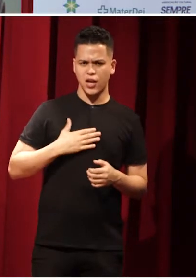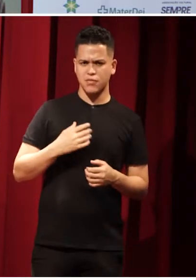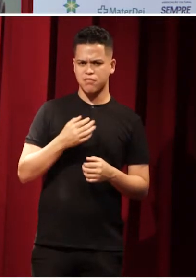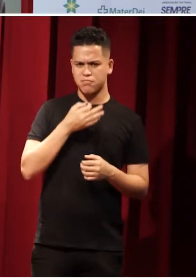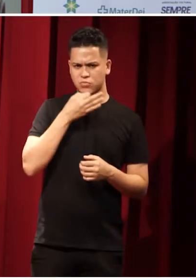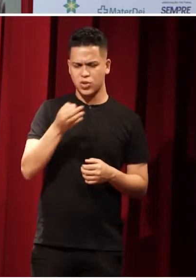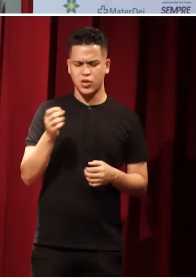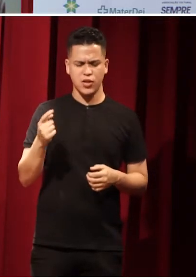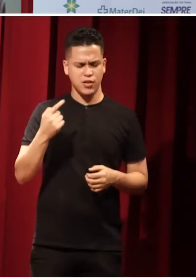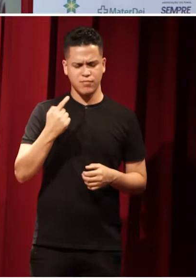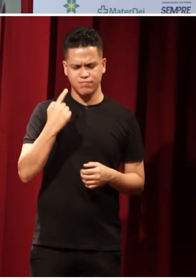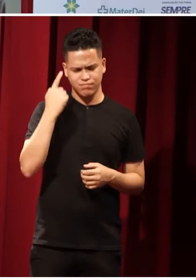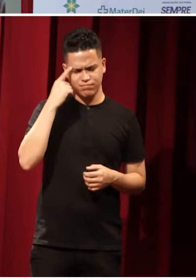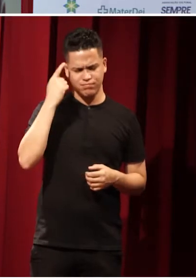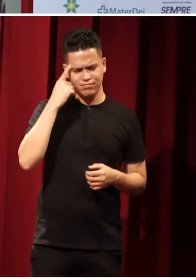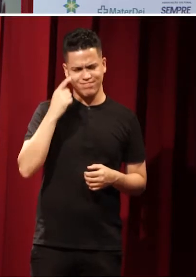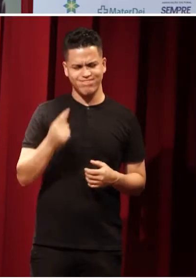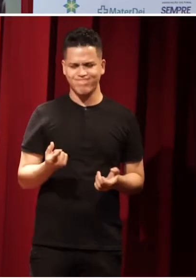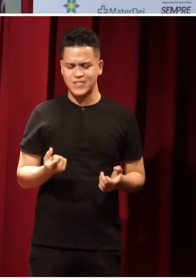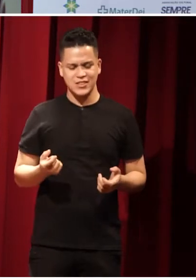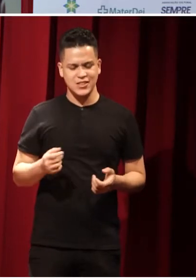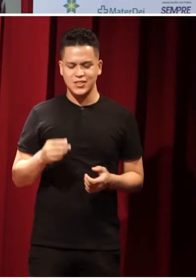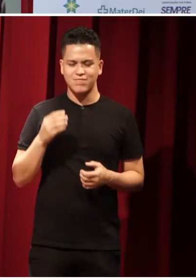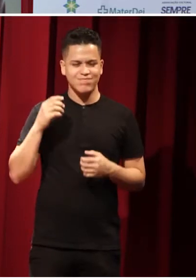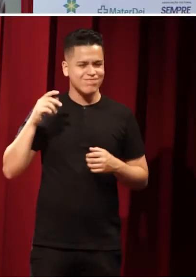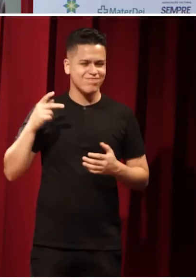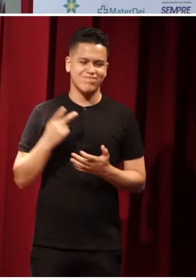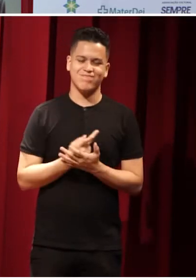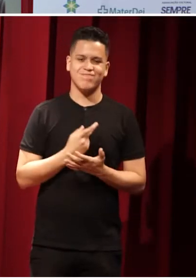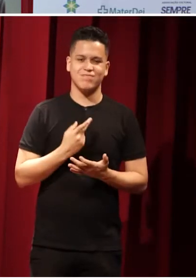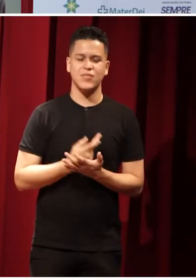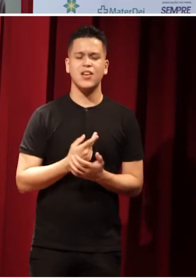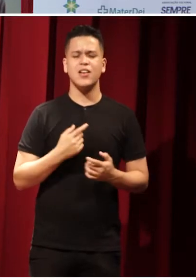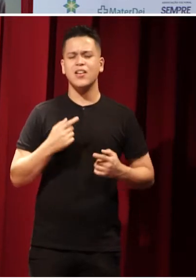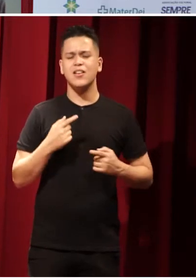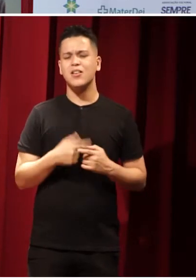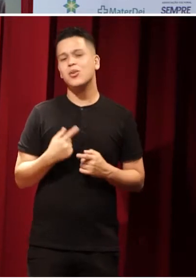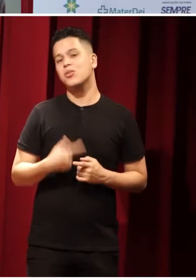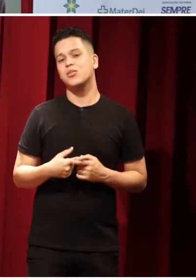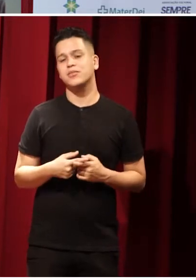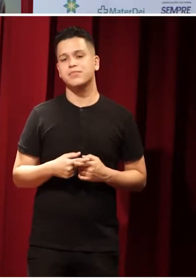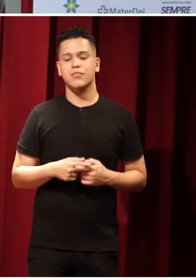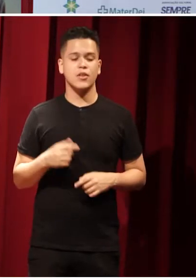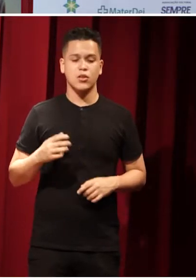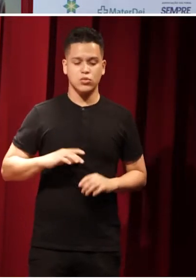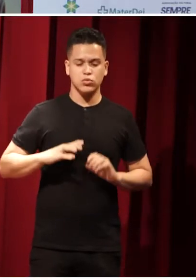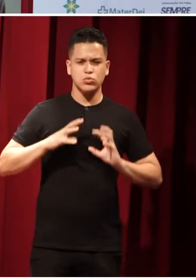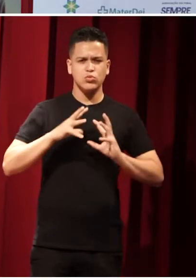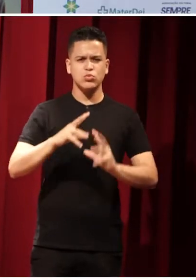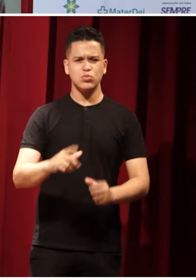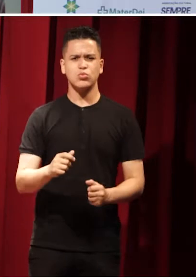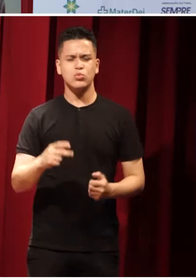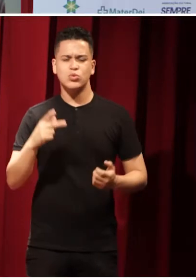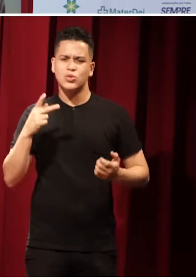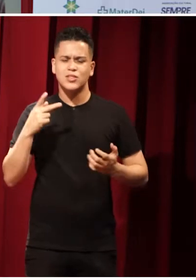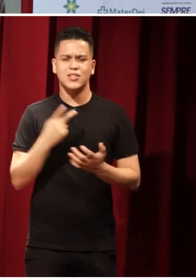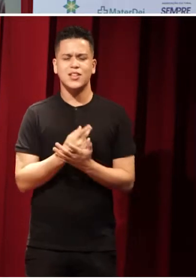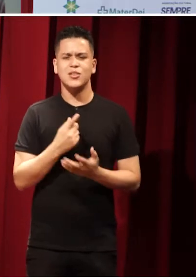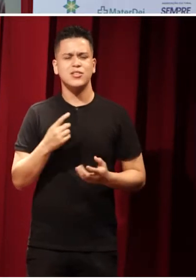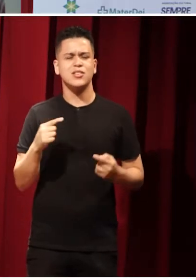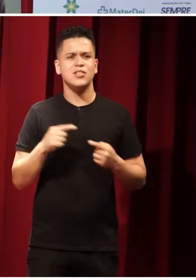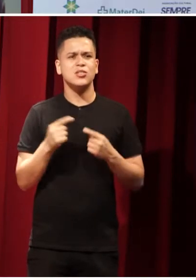um profundo equívoco, porque é um equívoco no sentido de que tudo se passa como se as